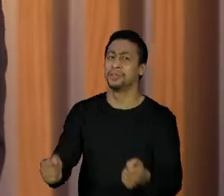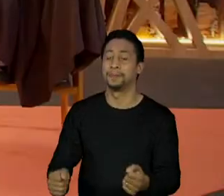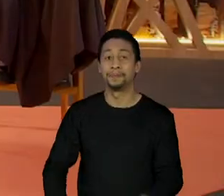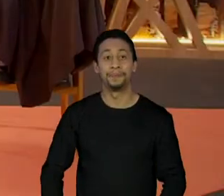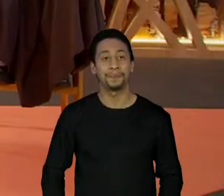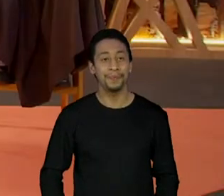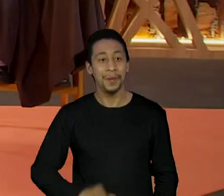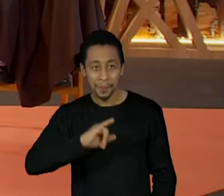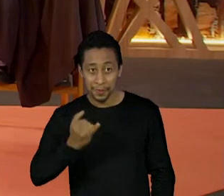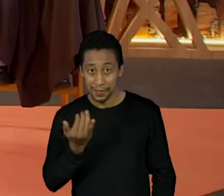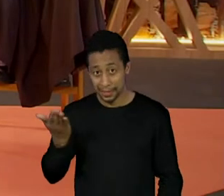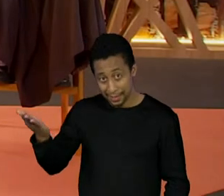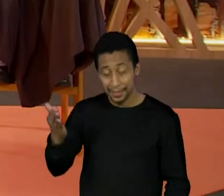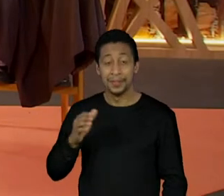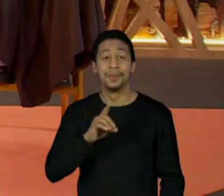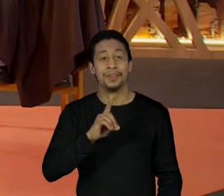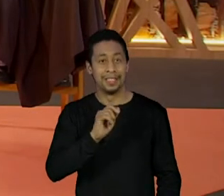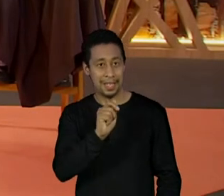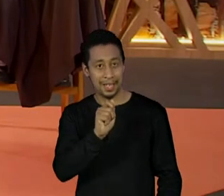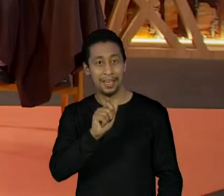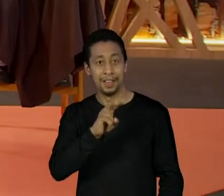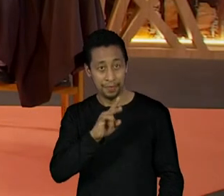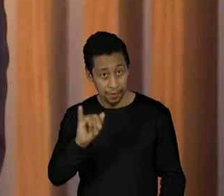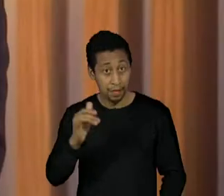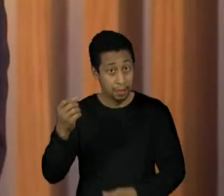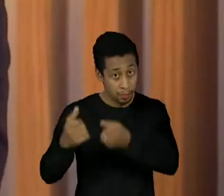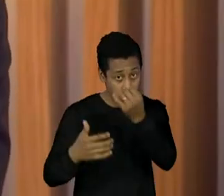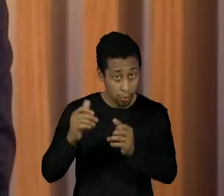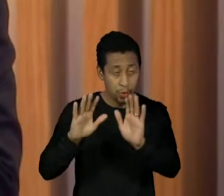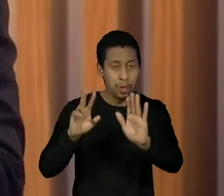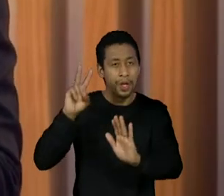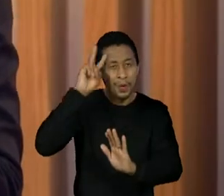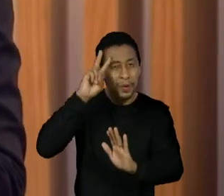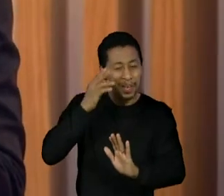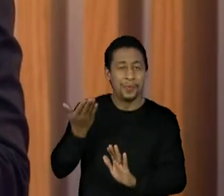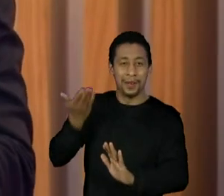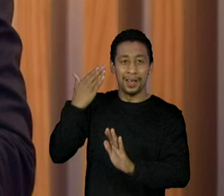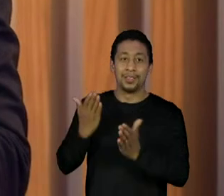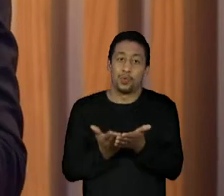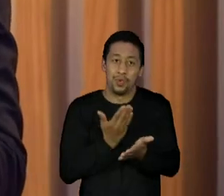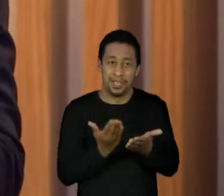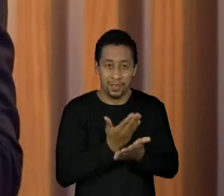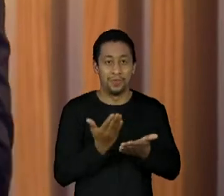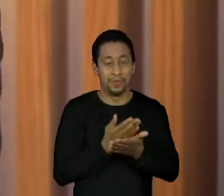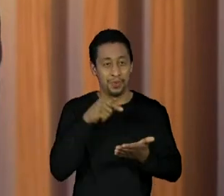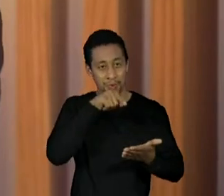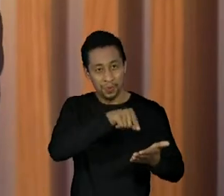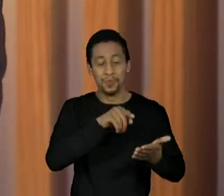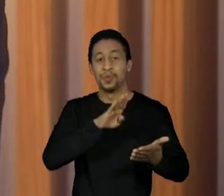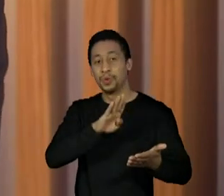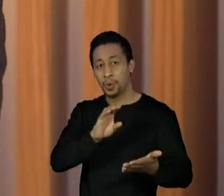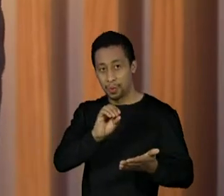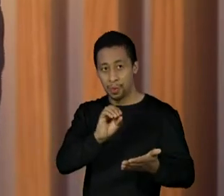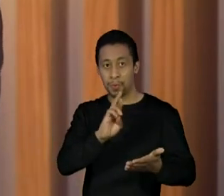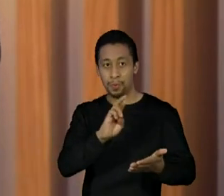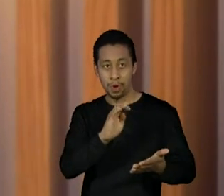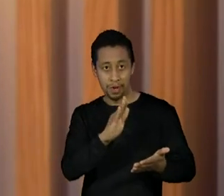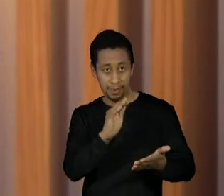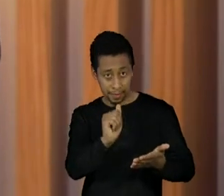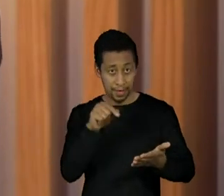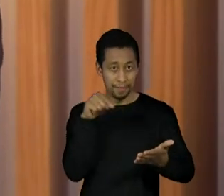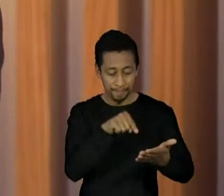Frei falou, eu me lembro do romance de Quincas Borbas, que tinha um personagem, que é o que faz mais sucesso no romance, que é o